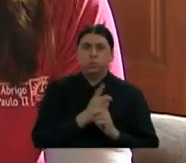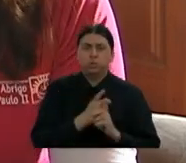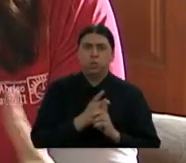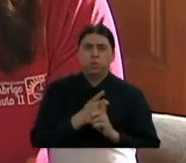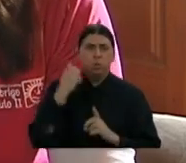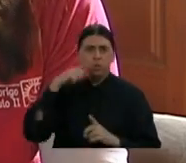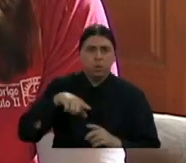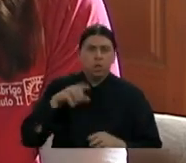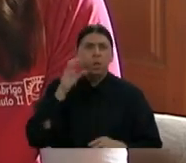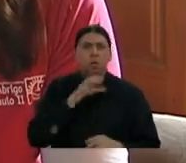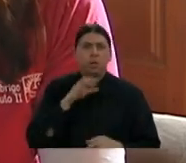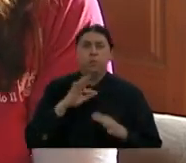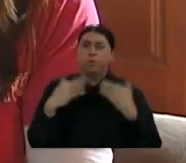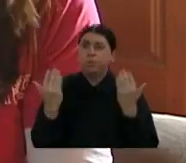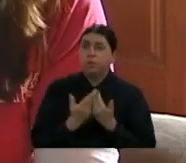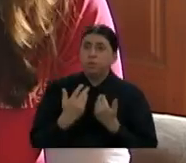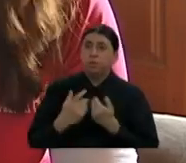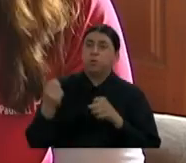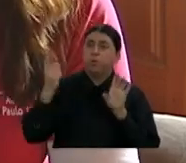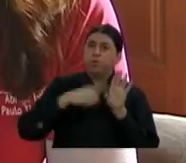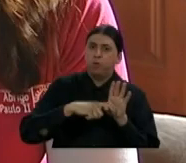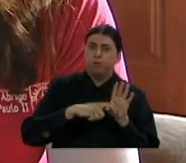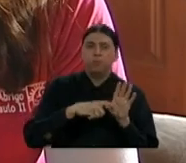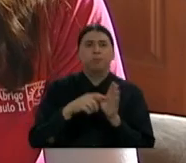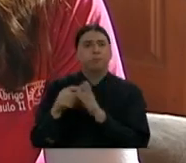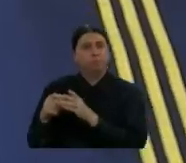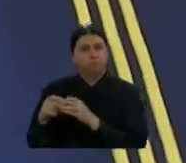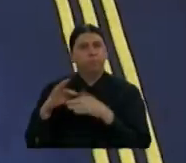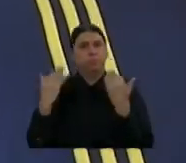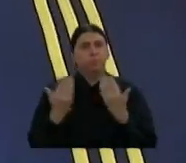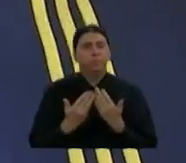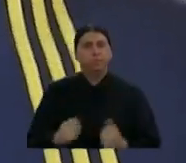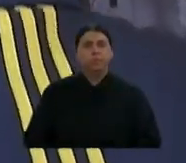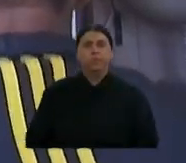milhares apareceu a família procurando ela retorna para a família